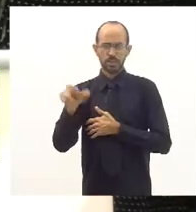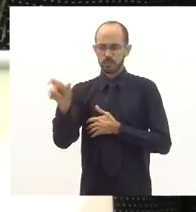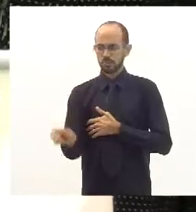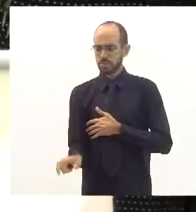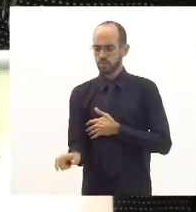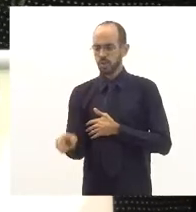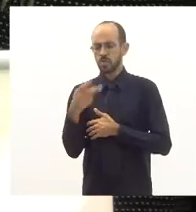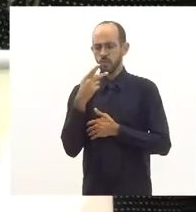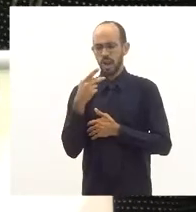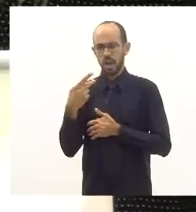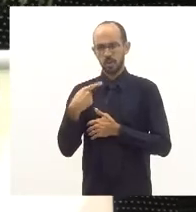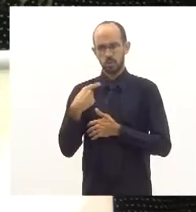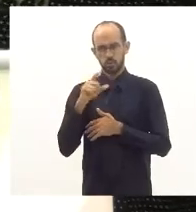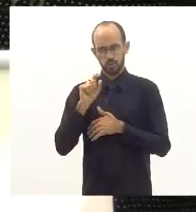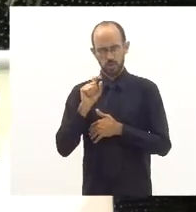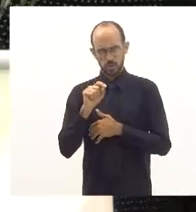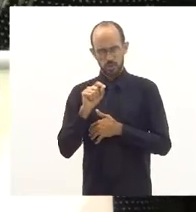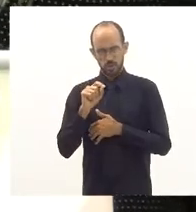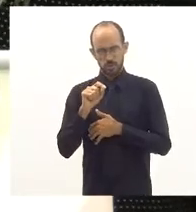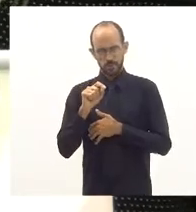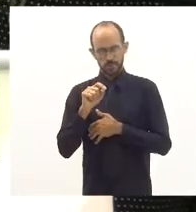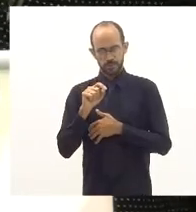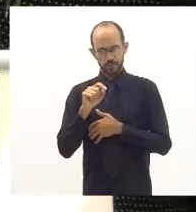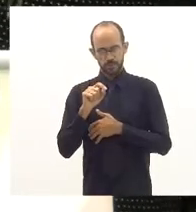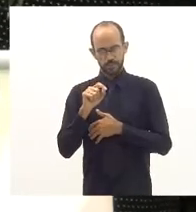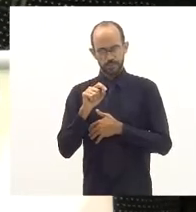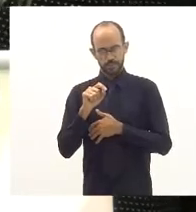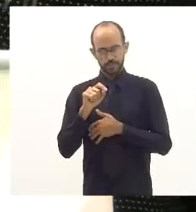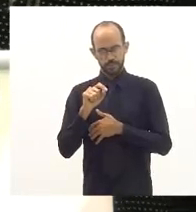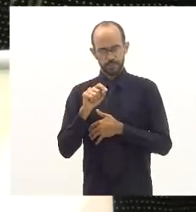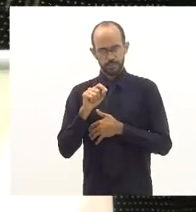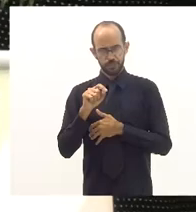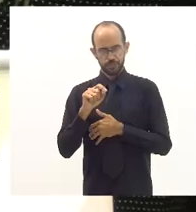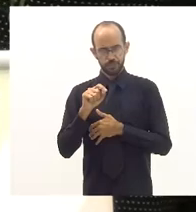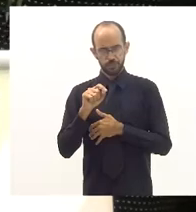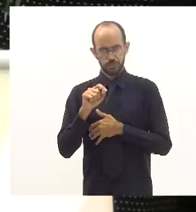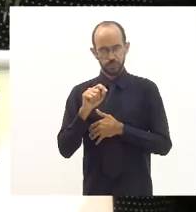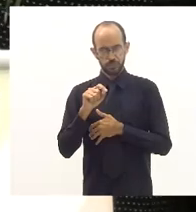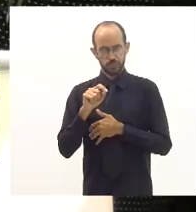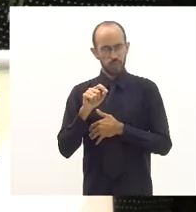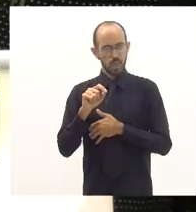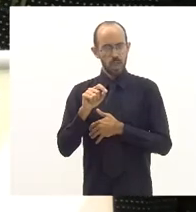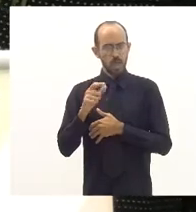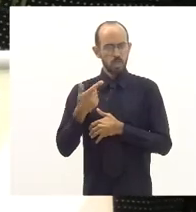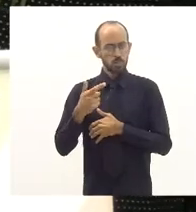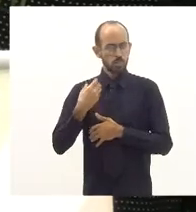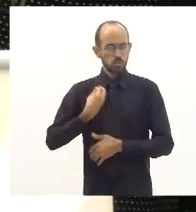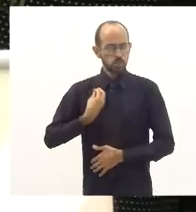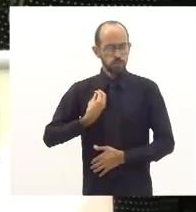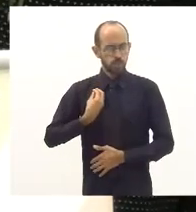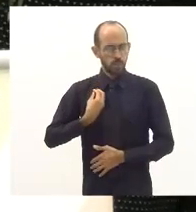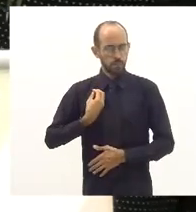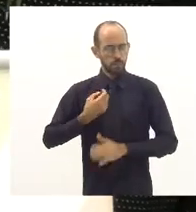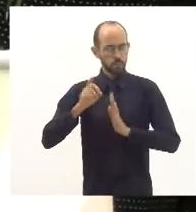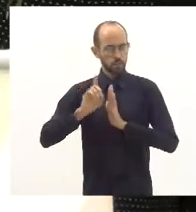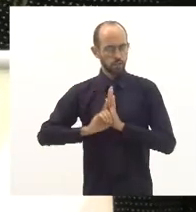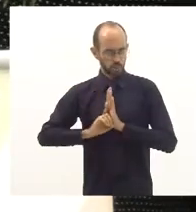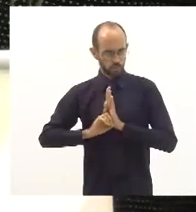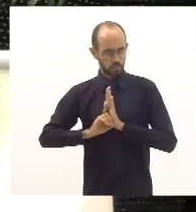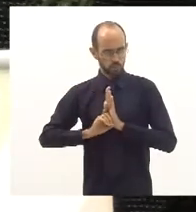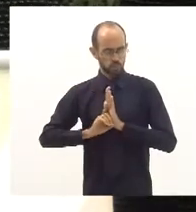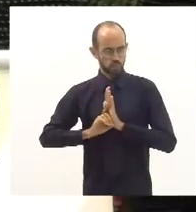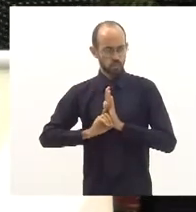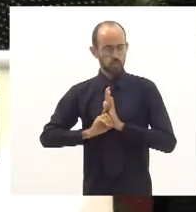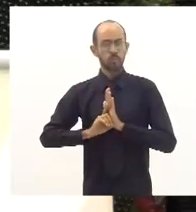para a Defensoria? Trouxeram simplesmente o fato de que elas não existem para o direito. Elas existem, de